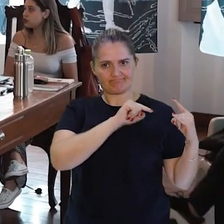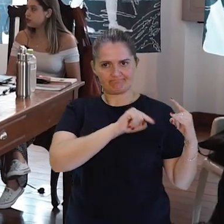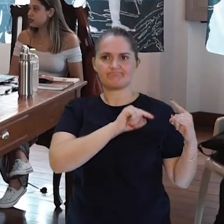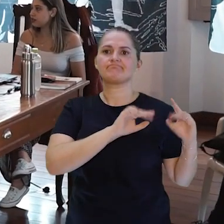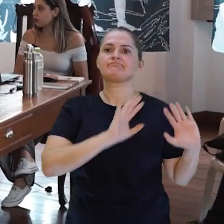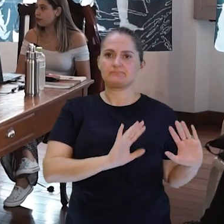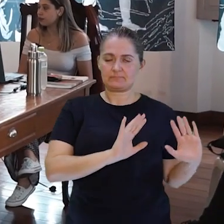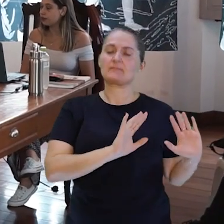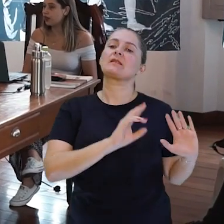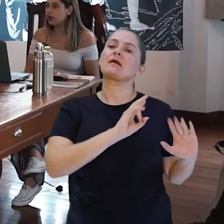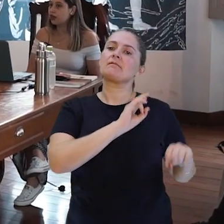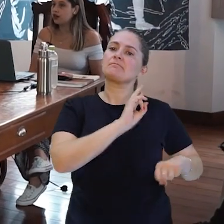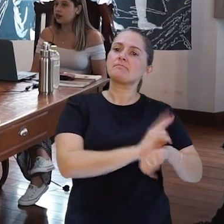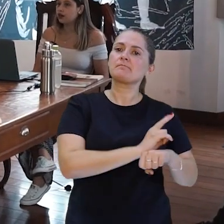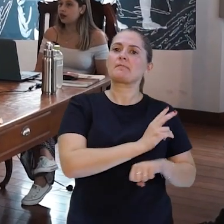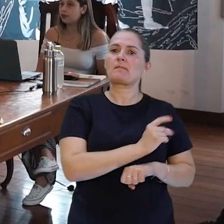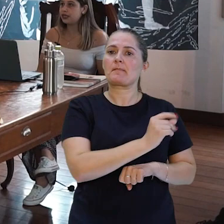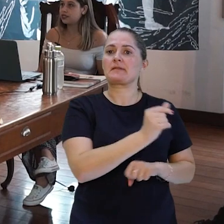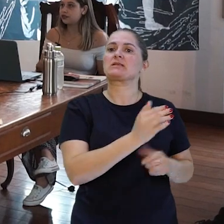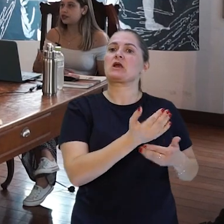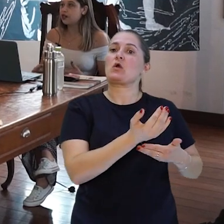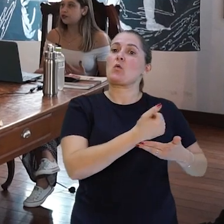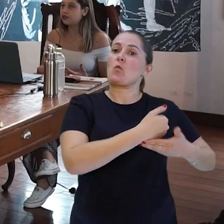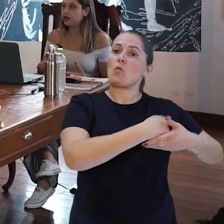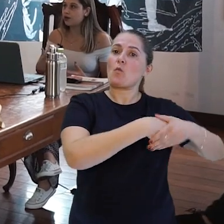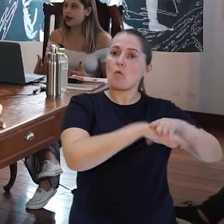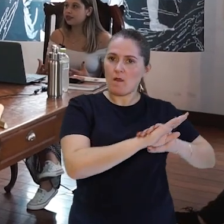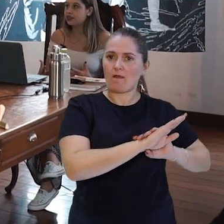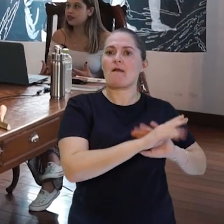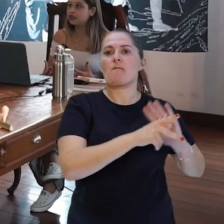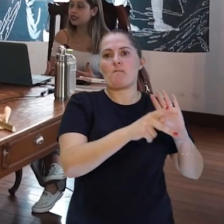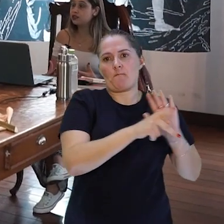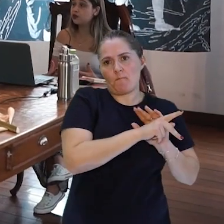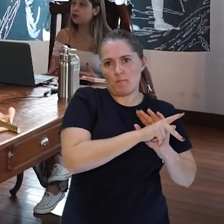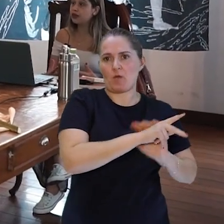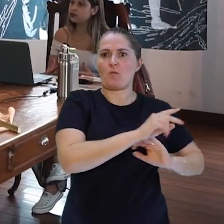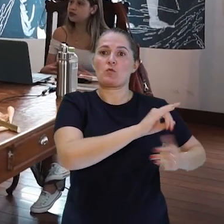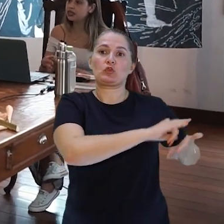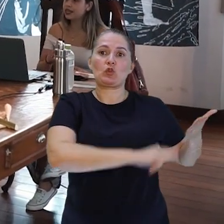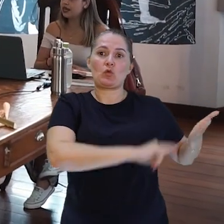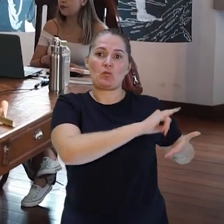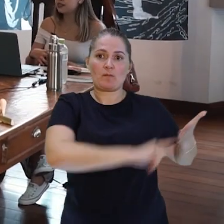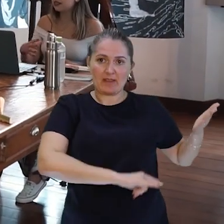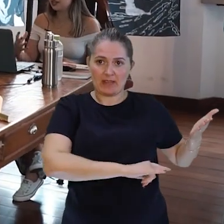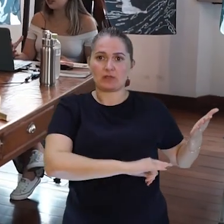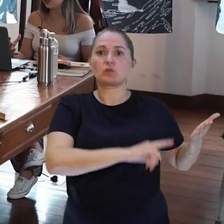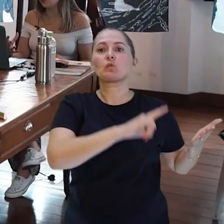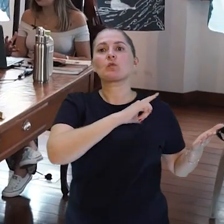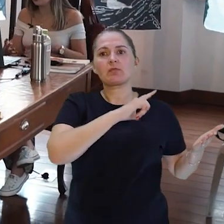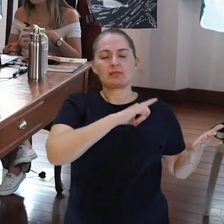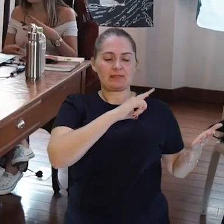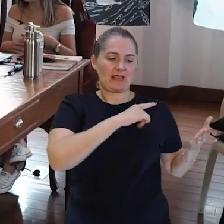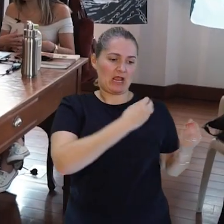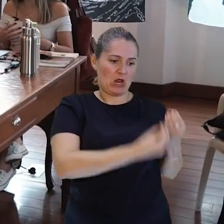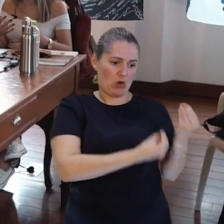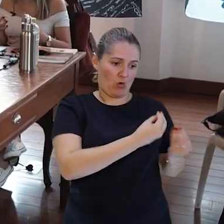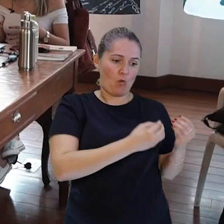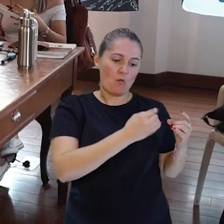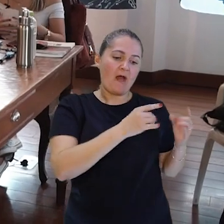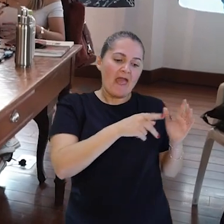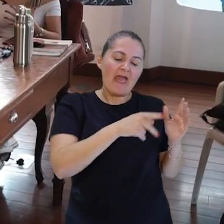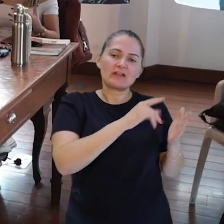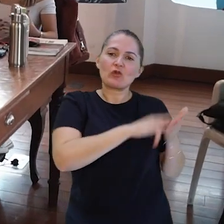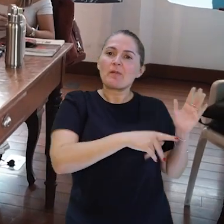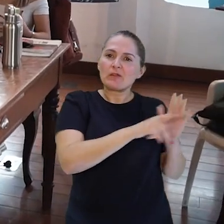uma instituição, né? A preservação, enfim, a guarda desses documentos, e aí a passagem, como geralmente ele